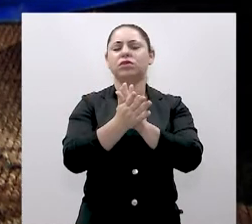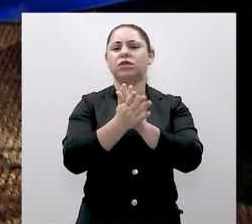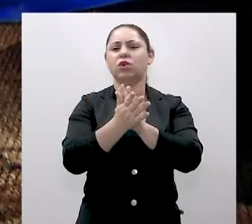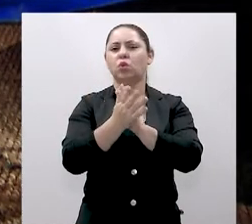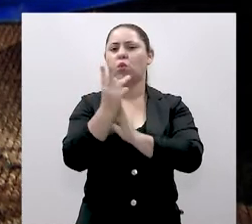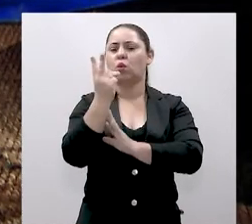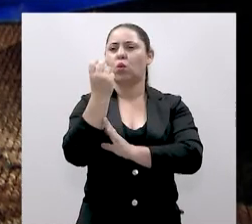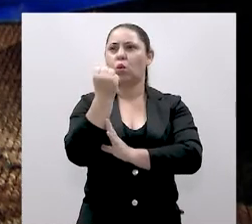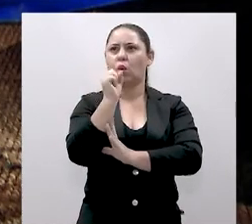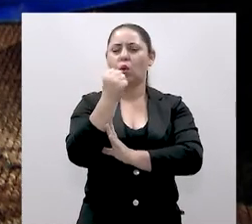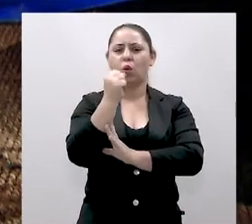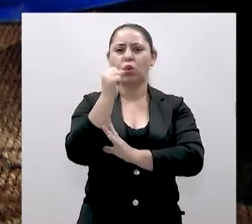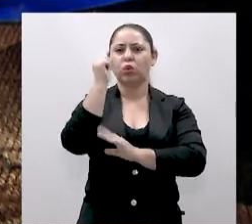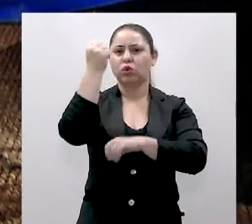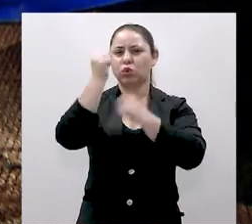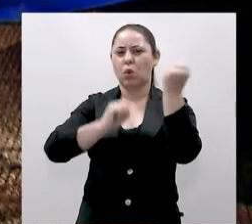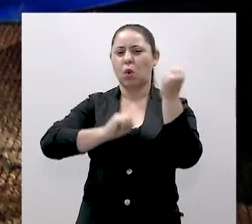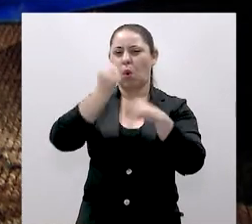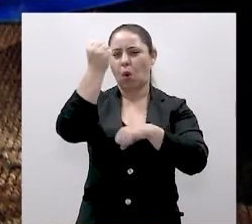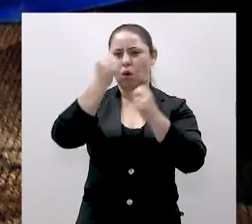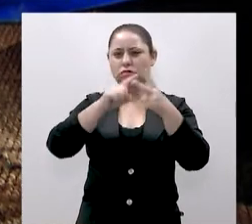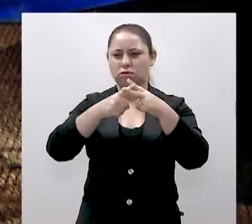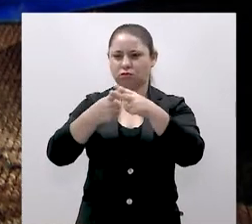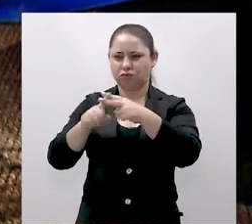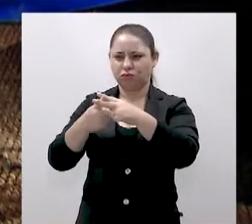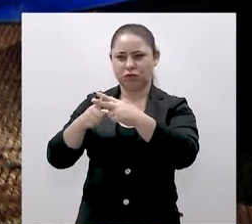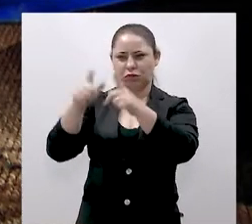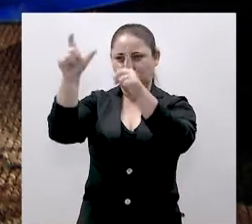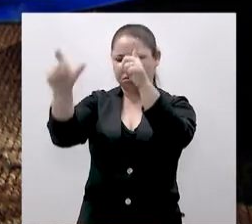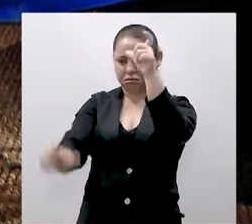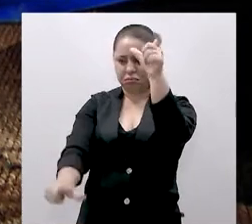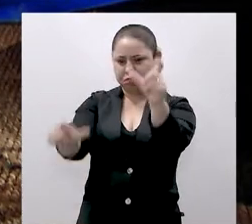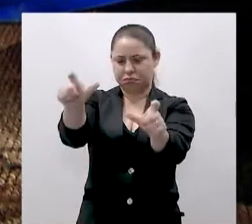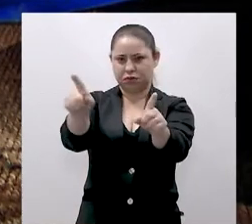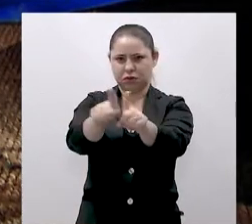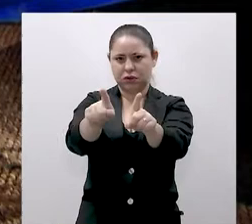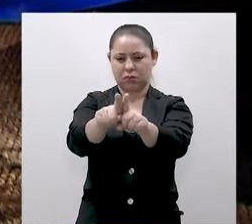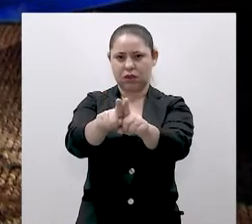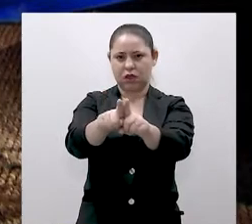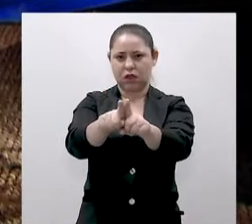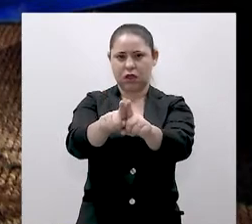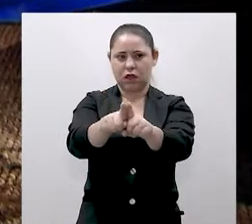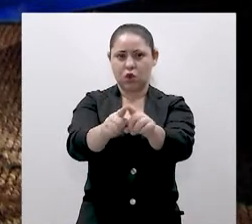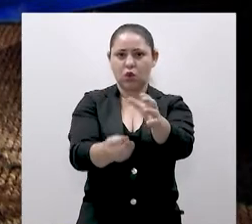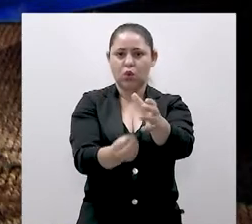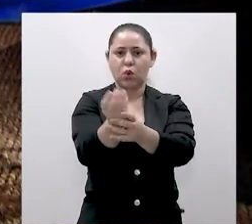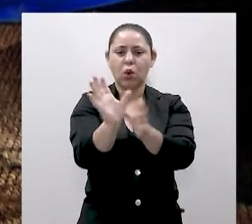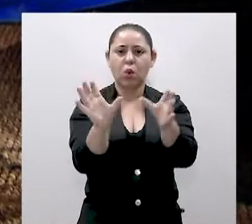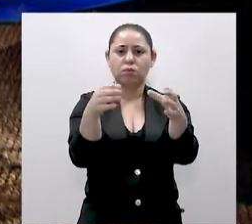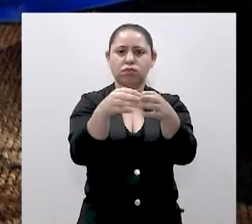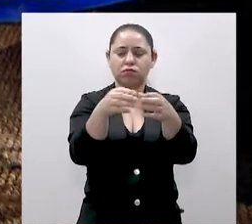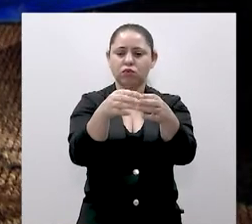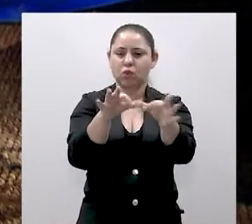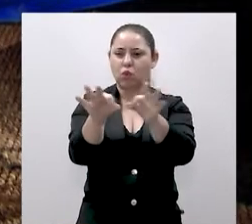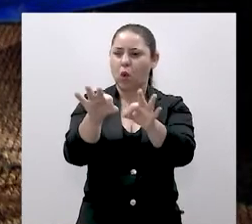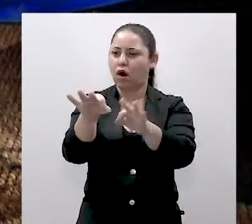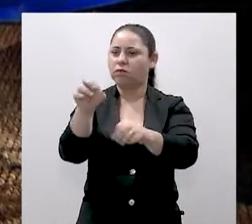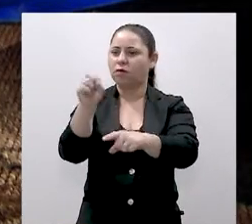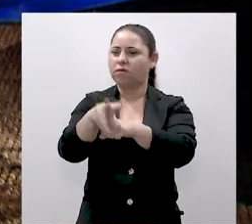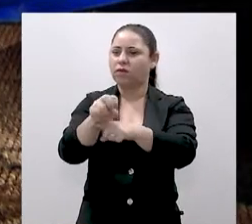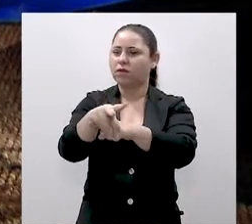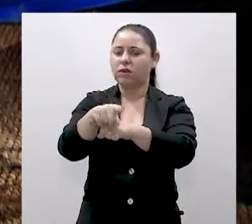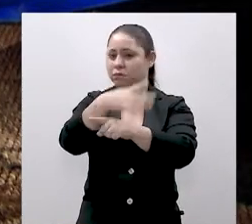máquina rodando e Montei um time do zero peguei time da região